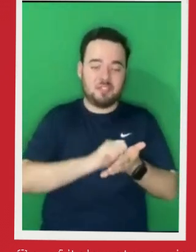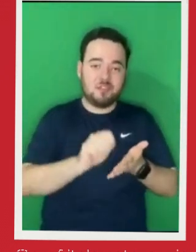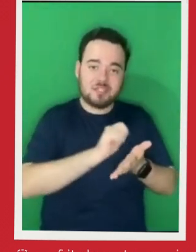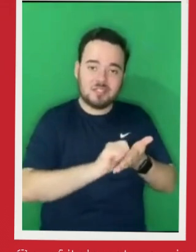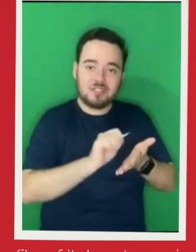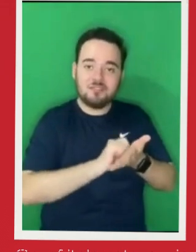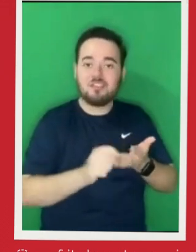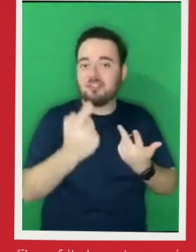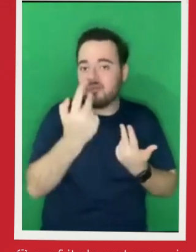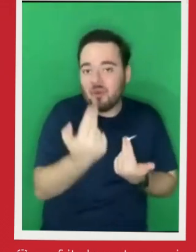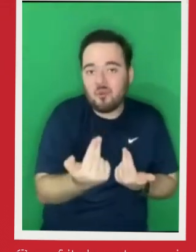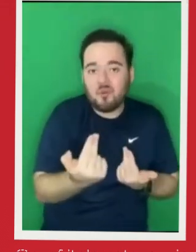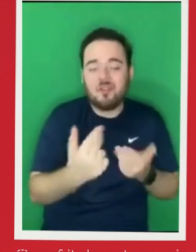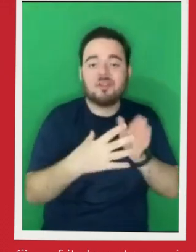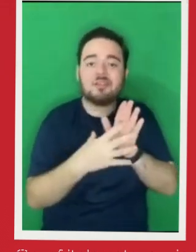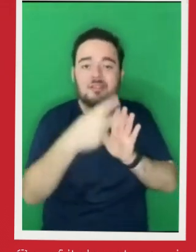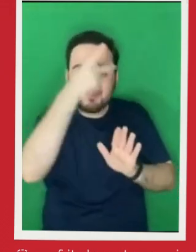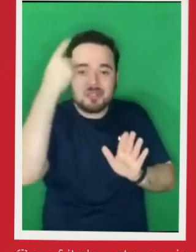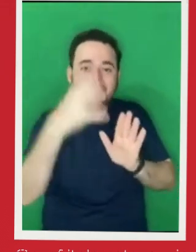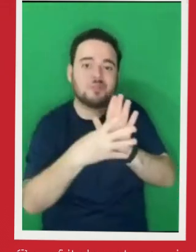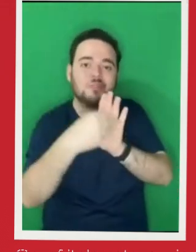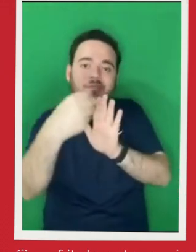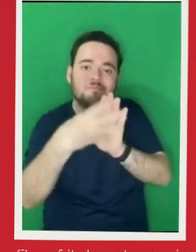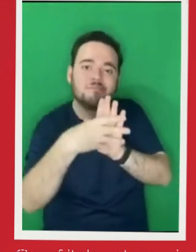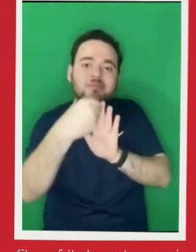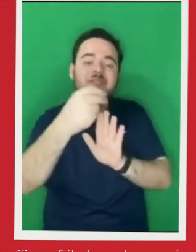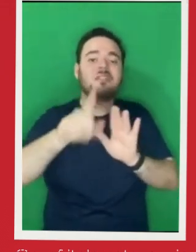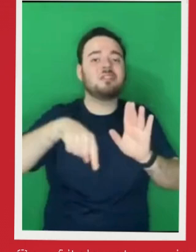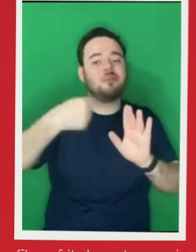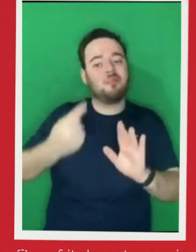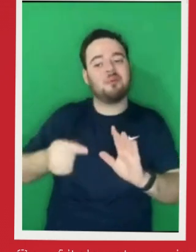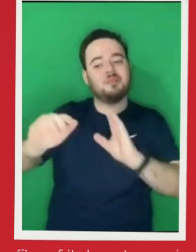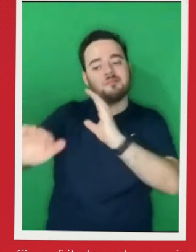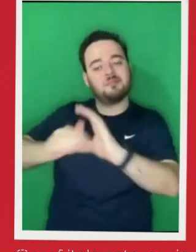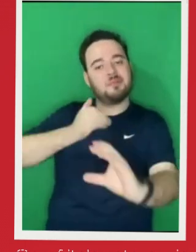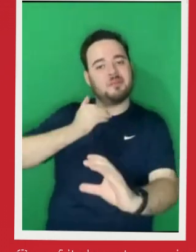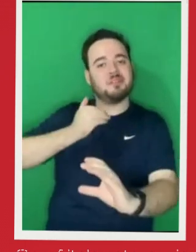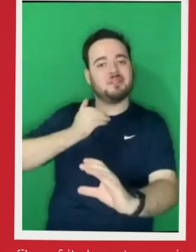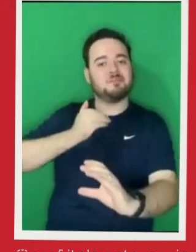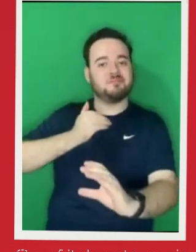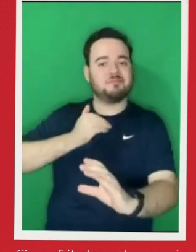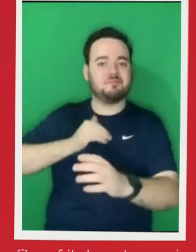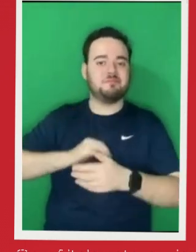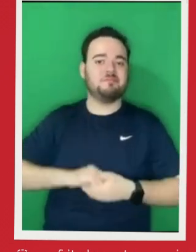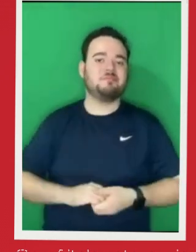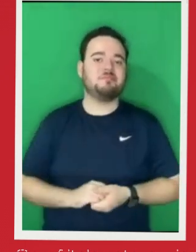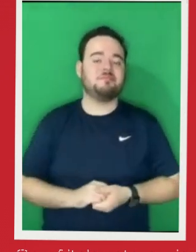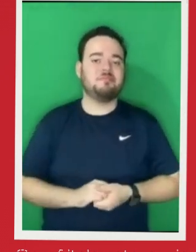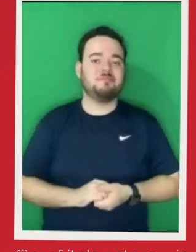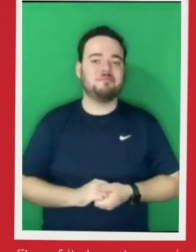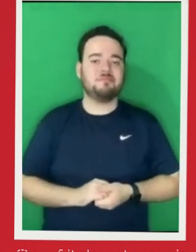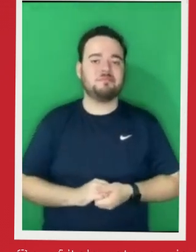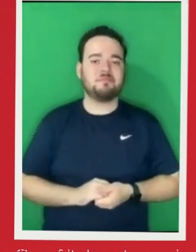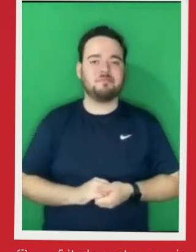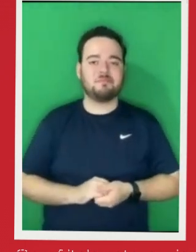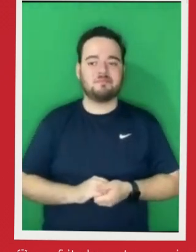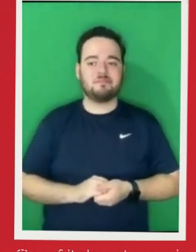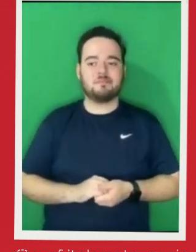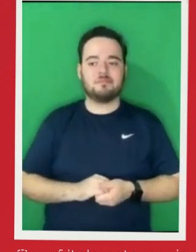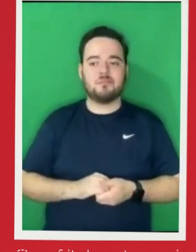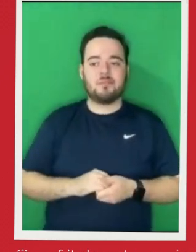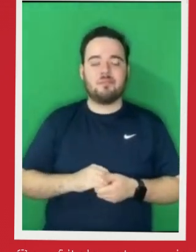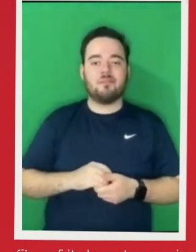eu escrevi fazendo isso e pessoas que escreveram para mim a partir de coisas que eu escrevi. Como eu disse,